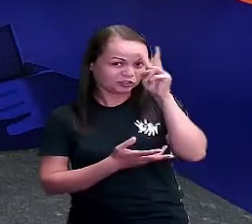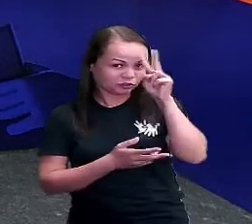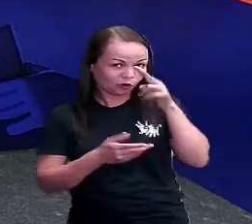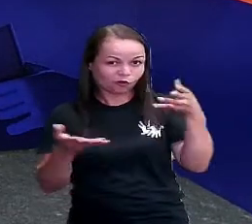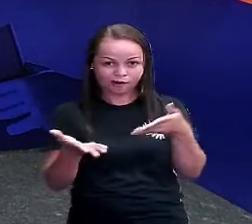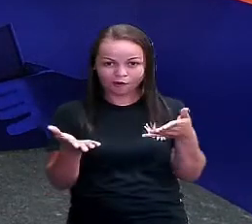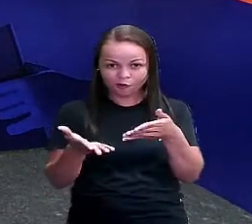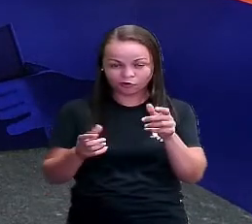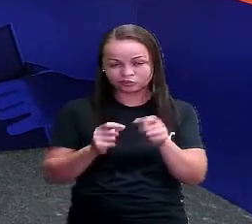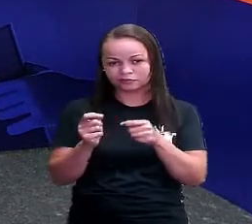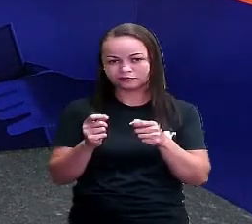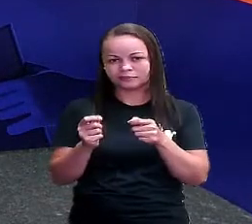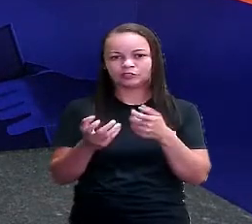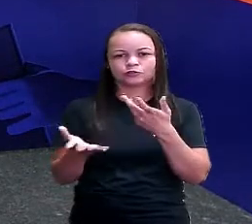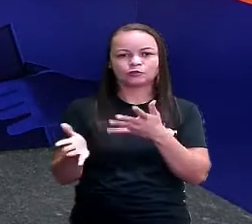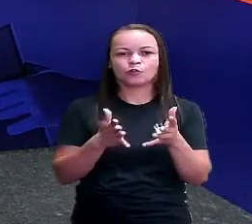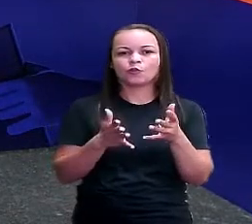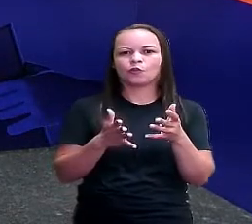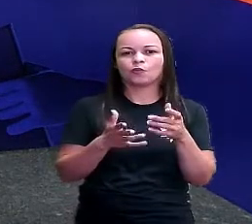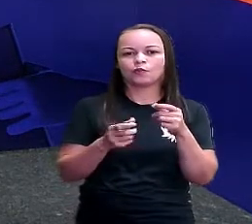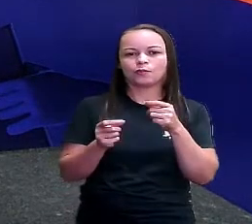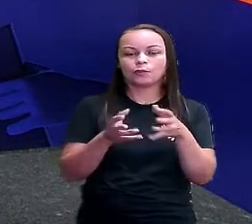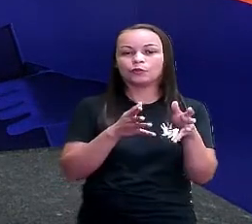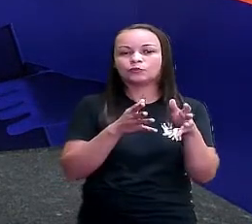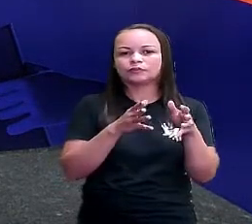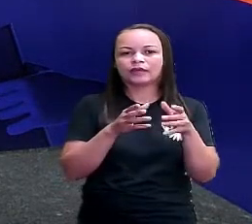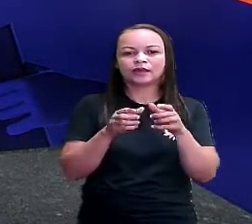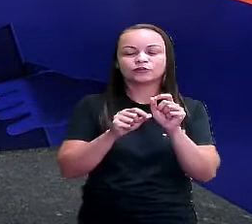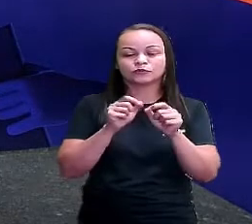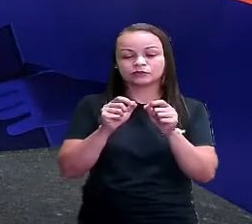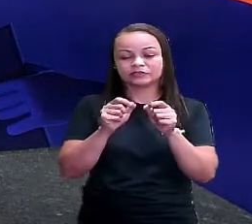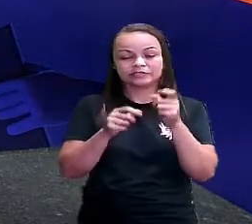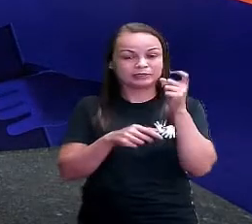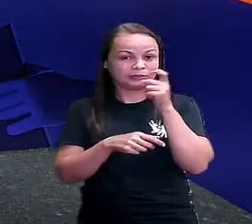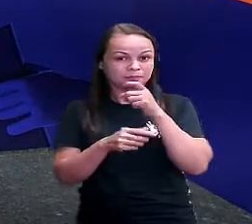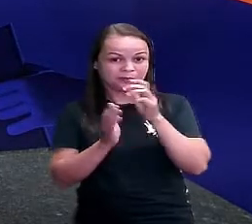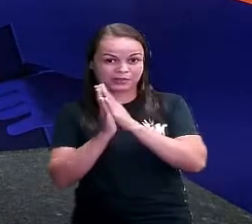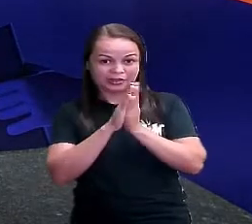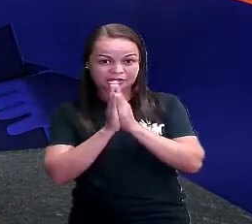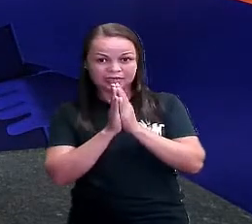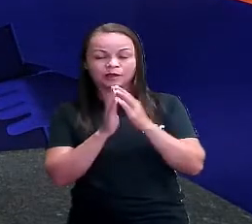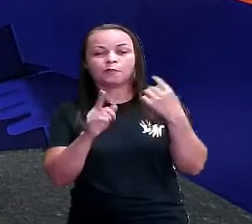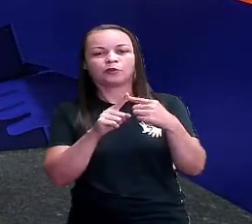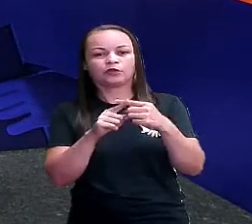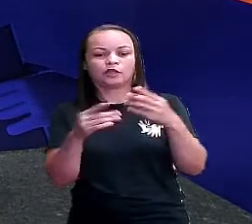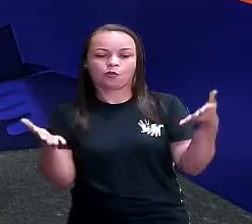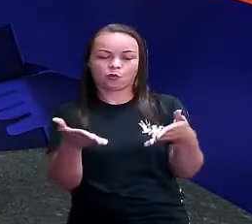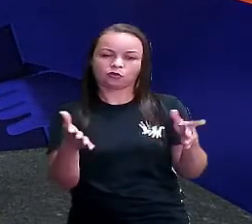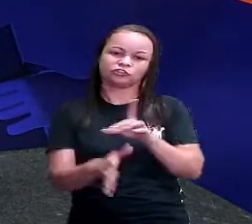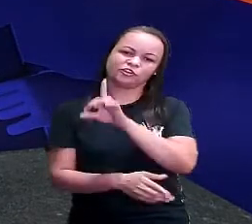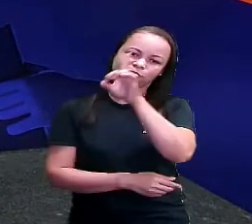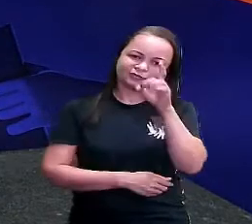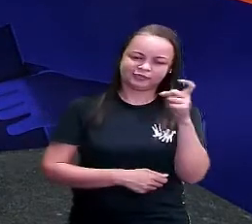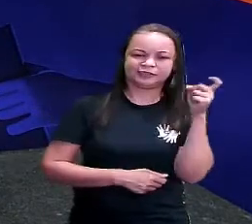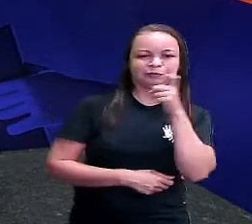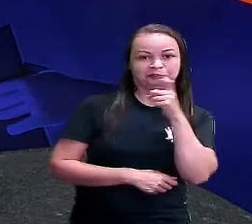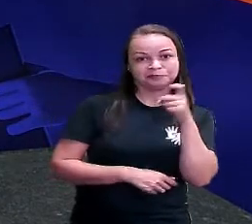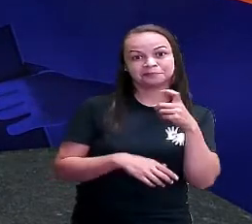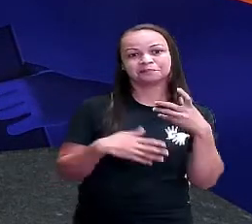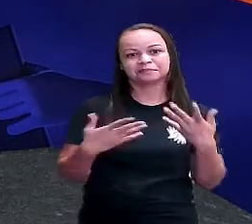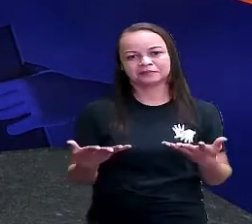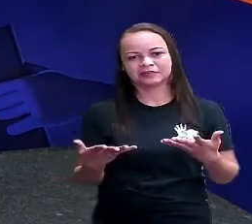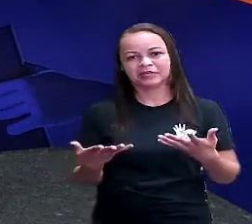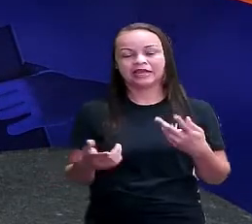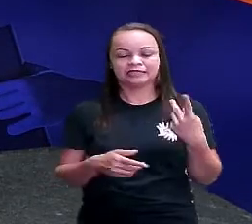que mentia? Porque hoje é o dia da mentira. Pois é, em homenagem ao dia da mentira,